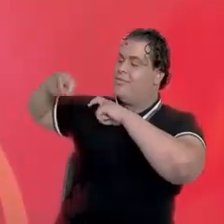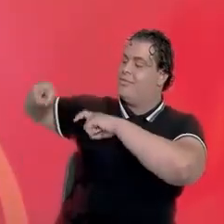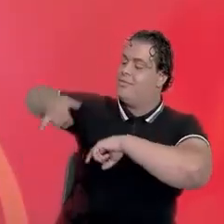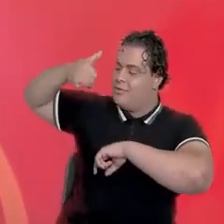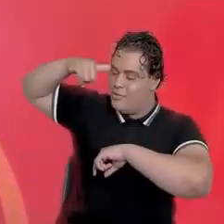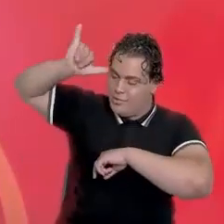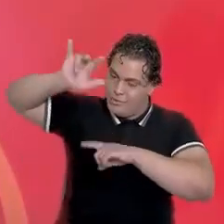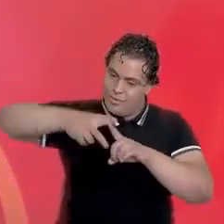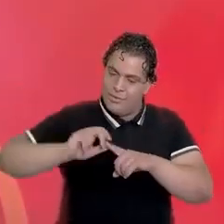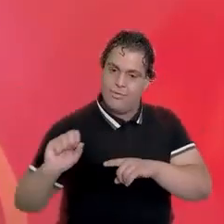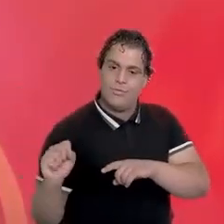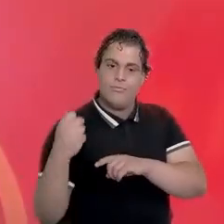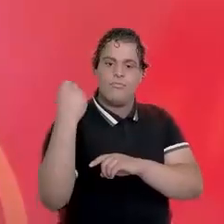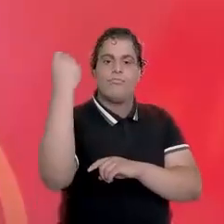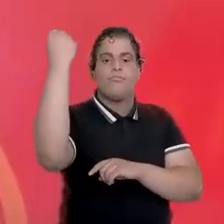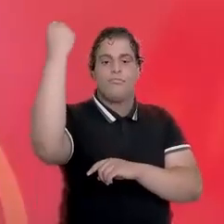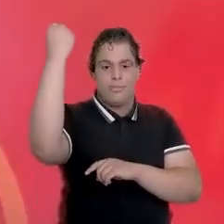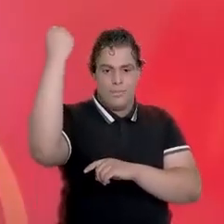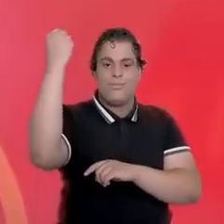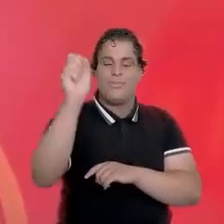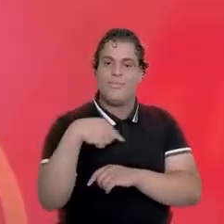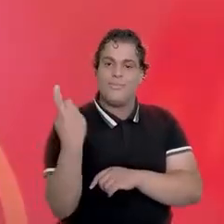guerreiro do nosso sertão.